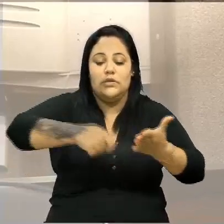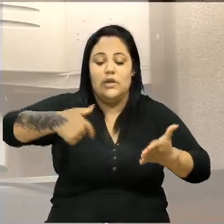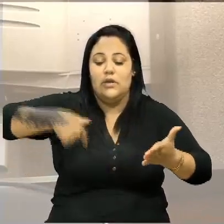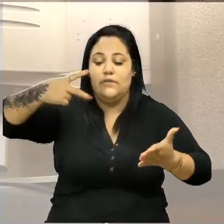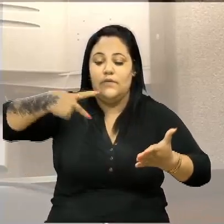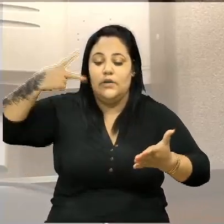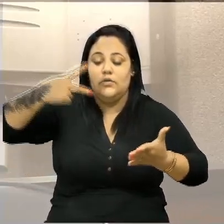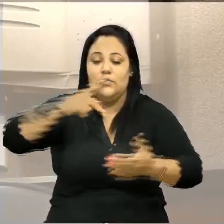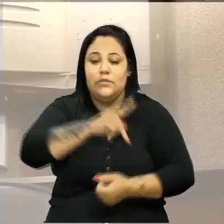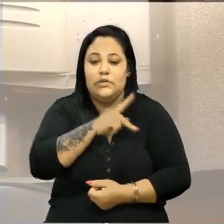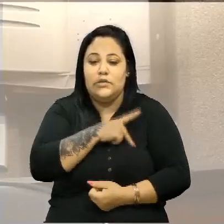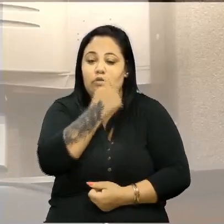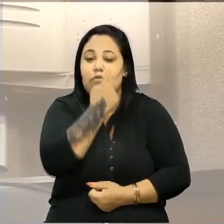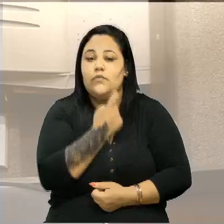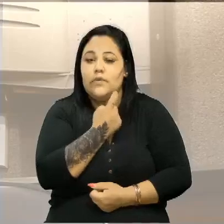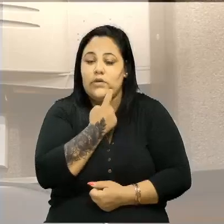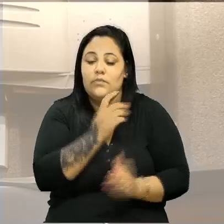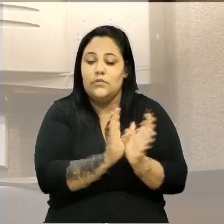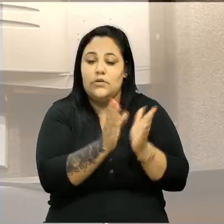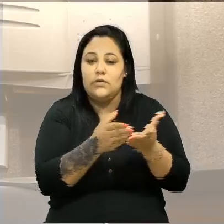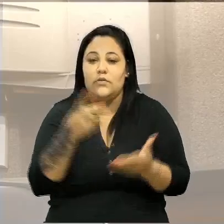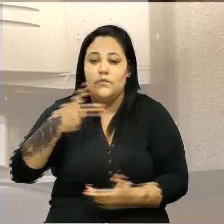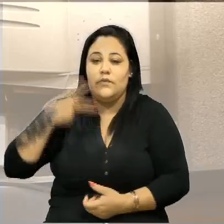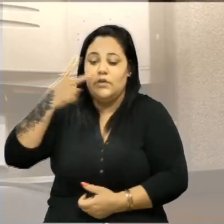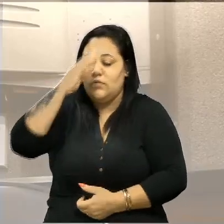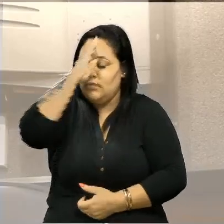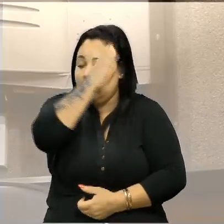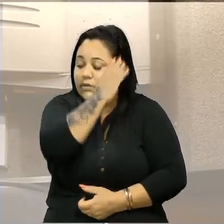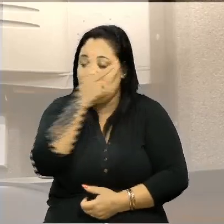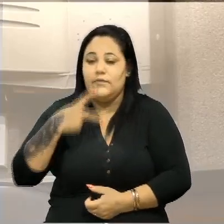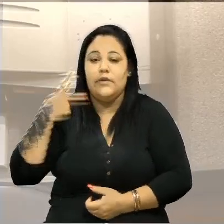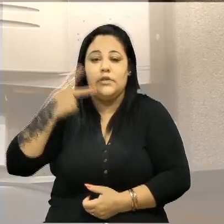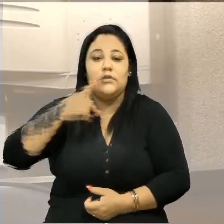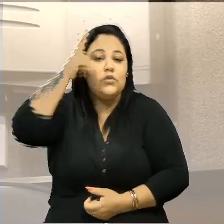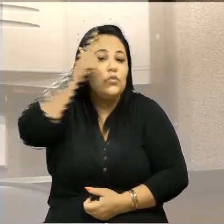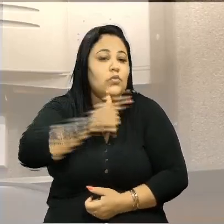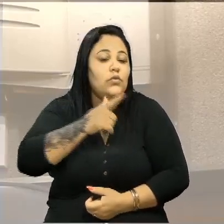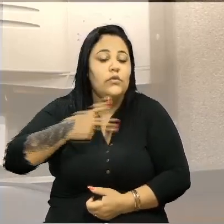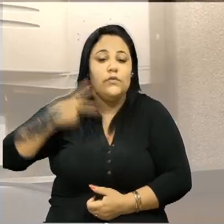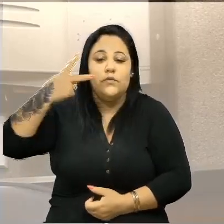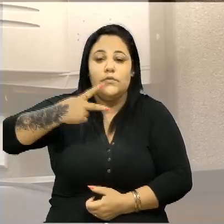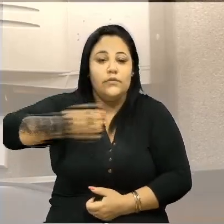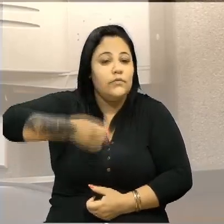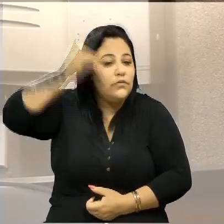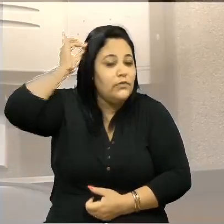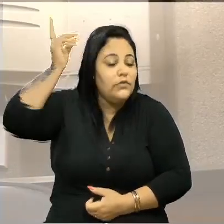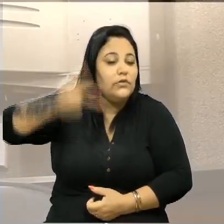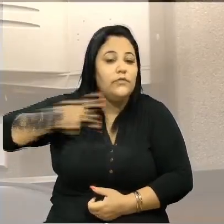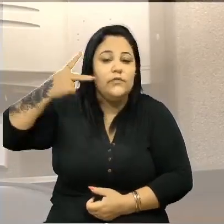presidente da comissão, Wagner Petrini, vereador Adriano Bressan, vereador Lucas Carinhato, vereador Lucas